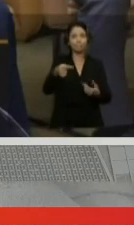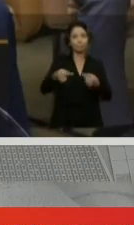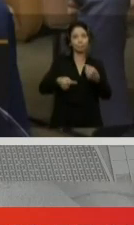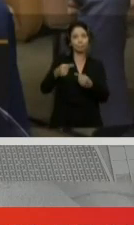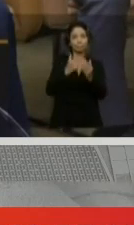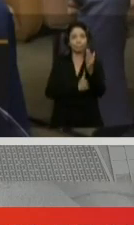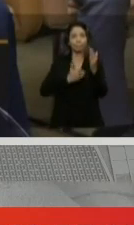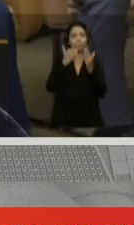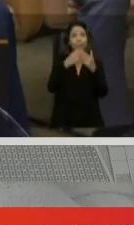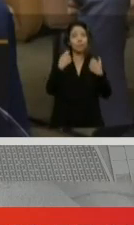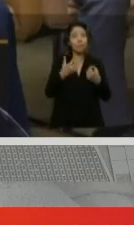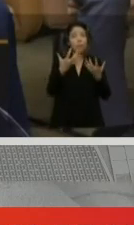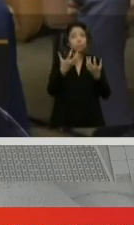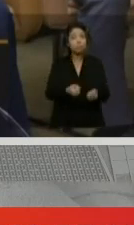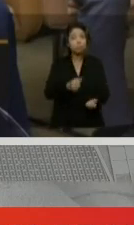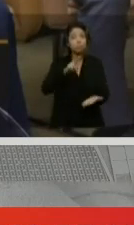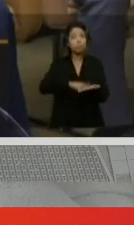Era em outra articulação.